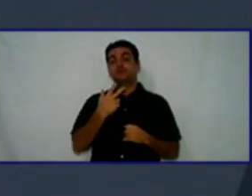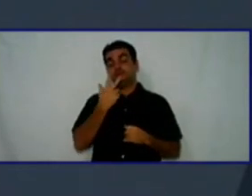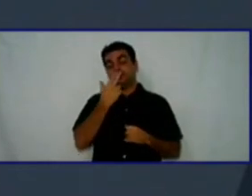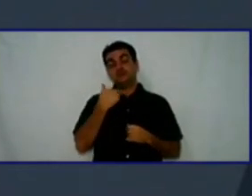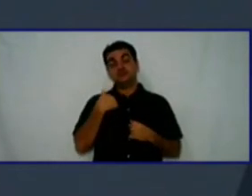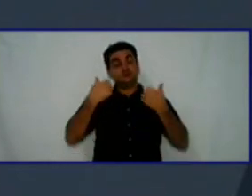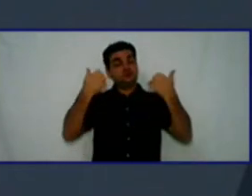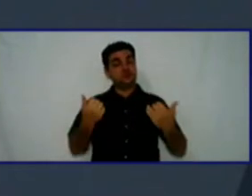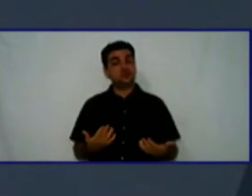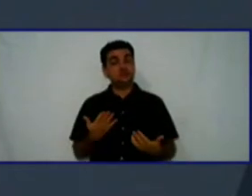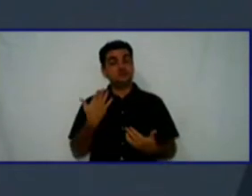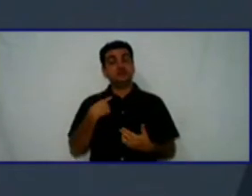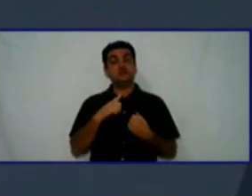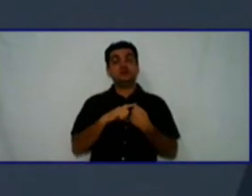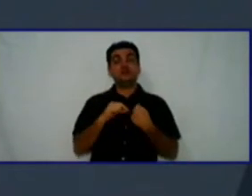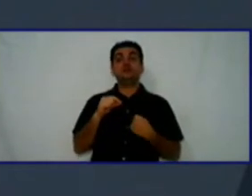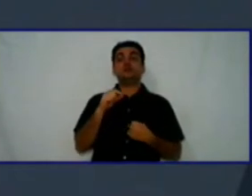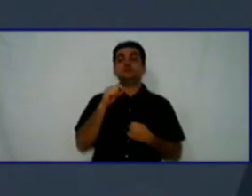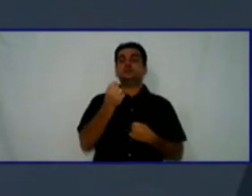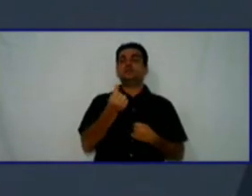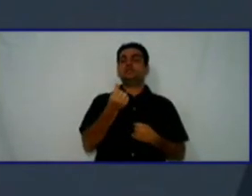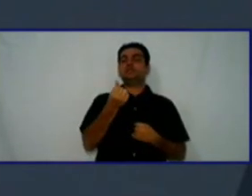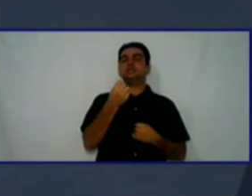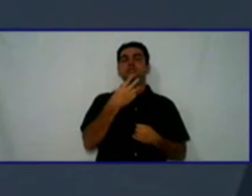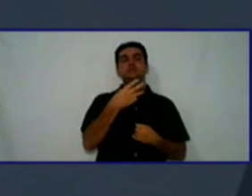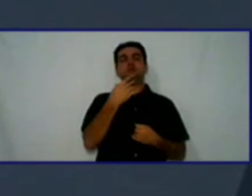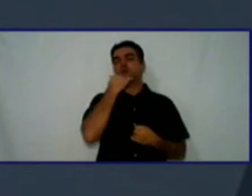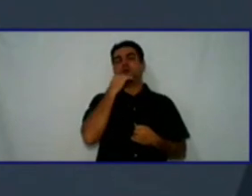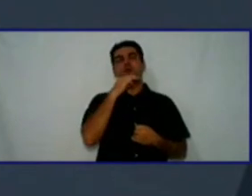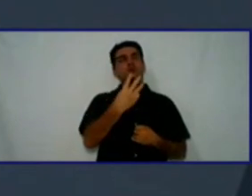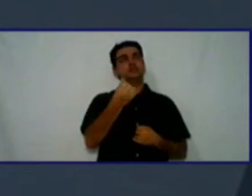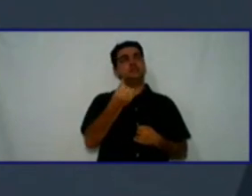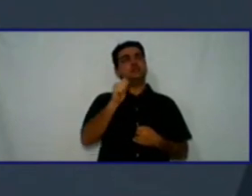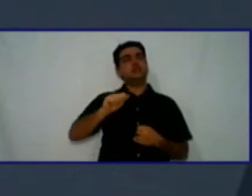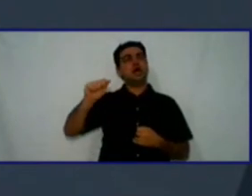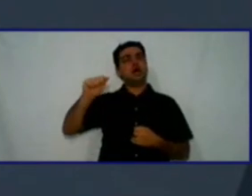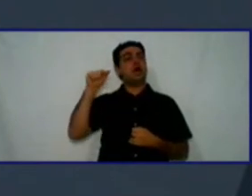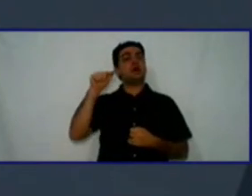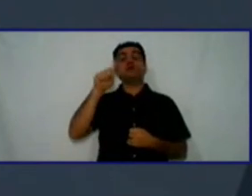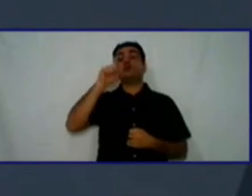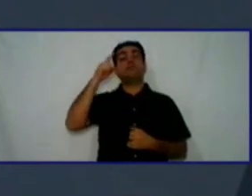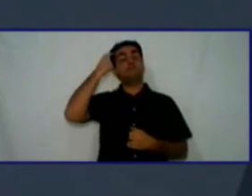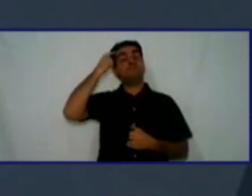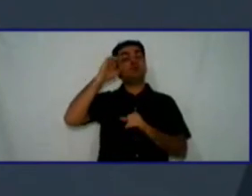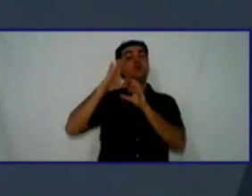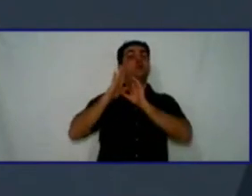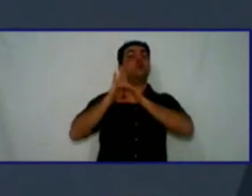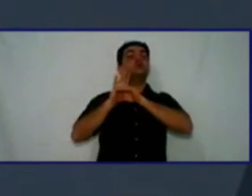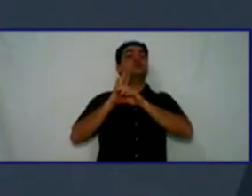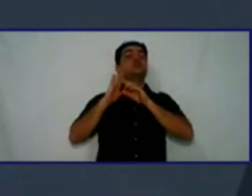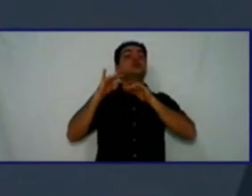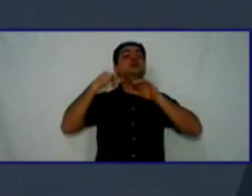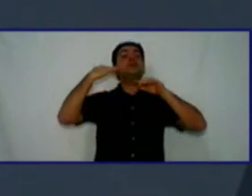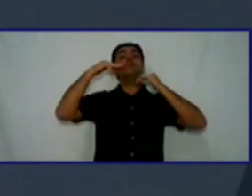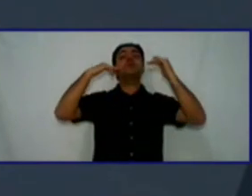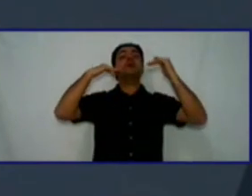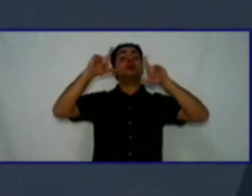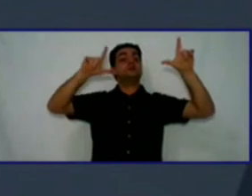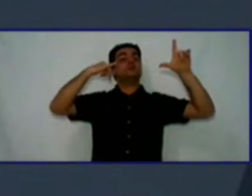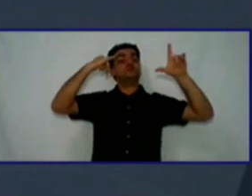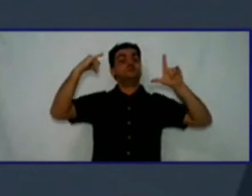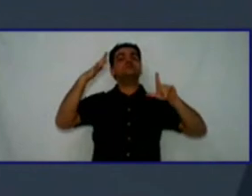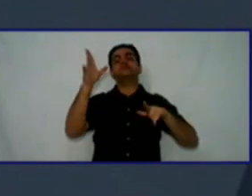citar, o artigo 36A não objetiva modificar o conceito de propaganda já